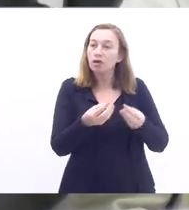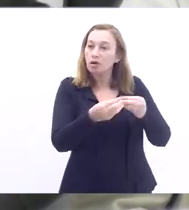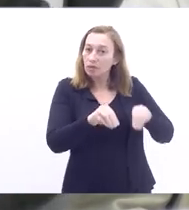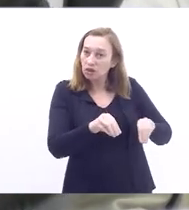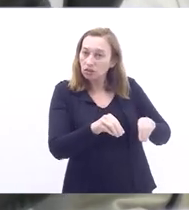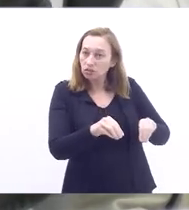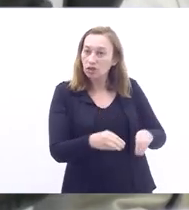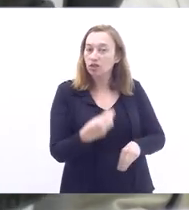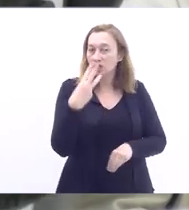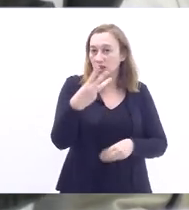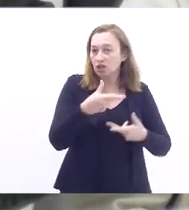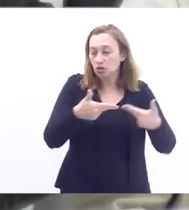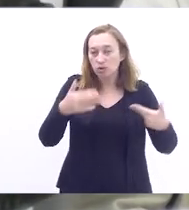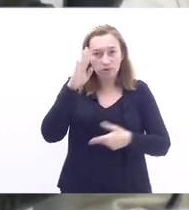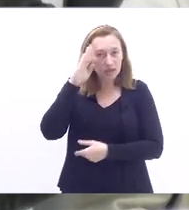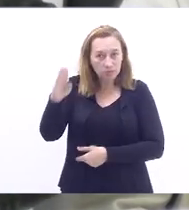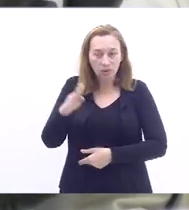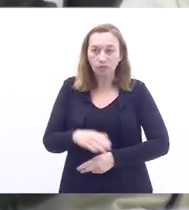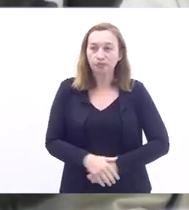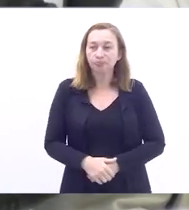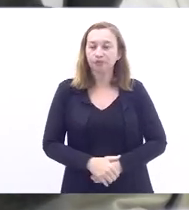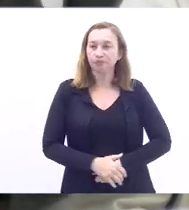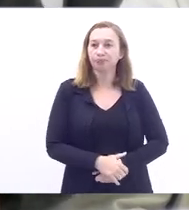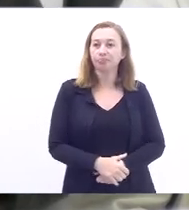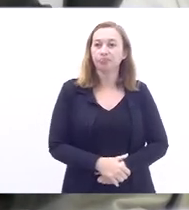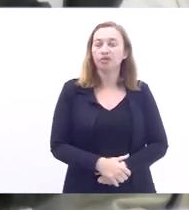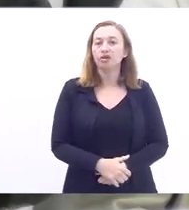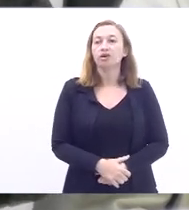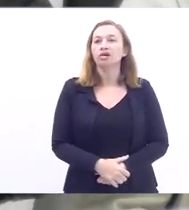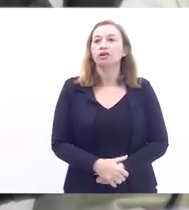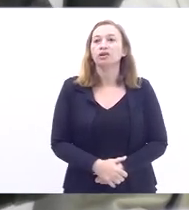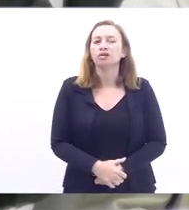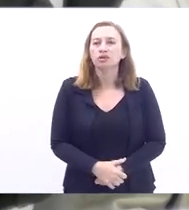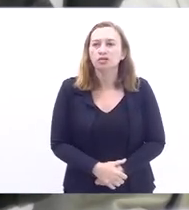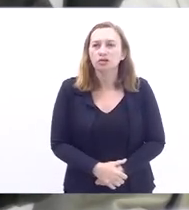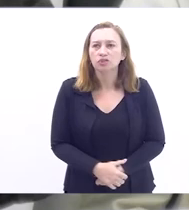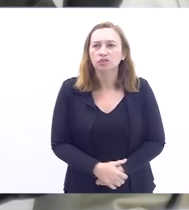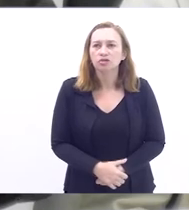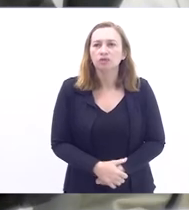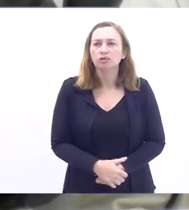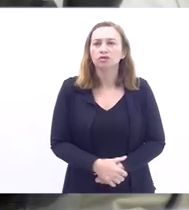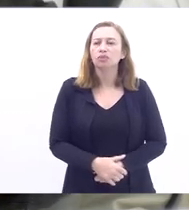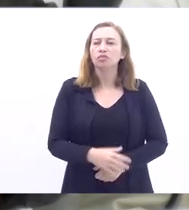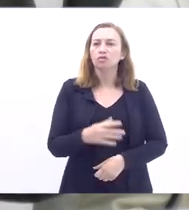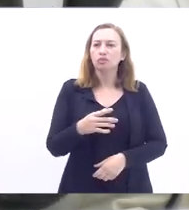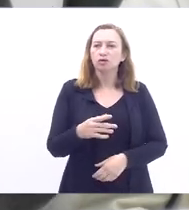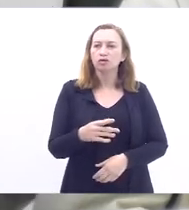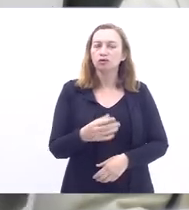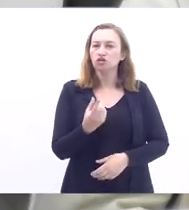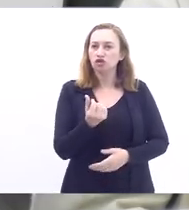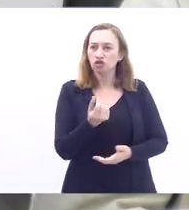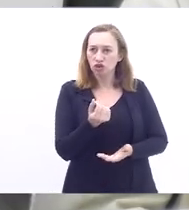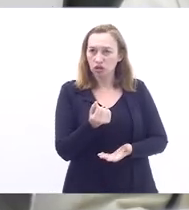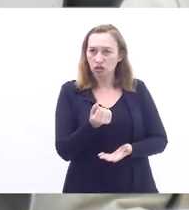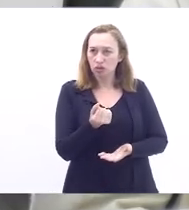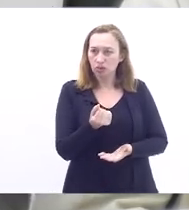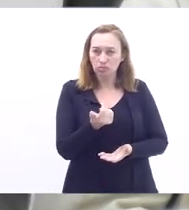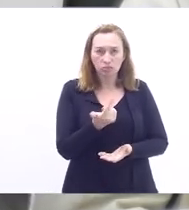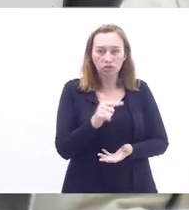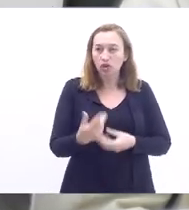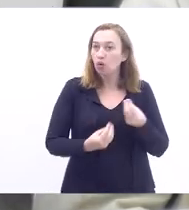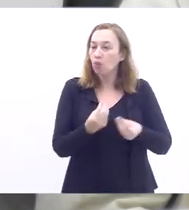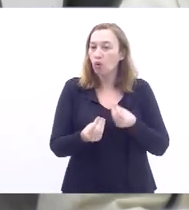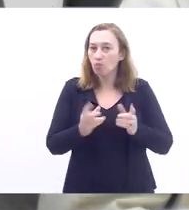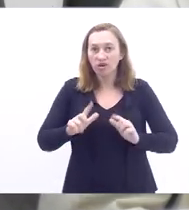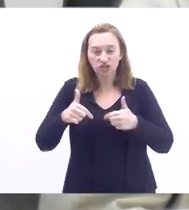prejudicá-lo por três coisas principais e com moderação Azul décimo com vai ter que colocou sem dinheiro a gente não vai a